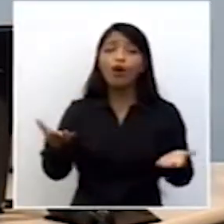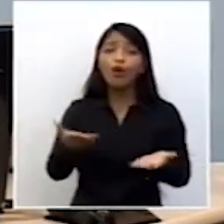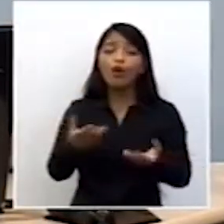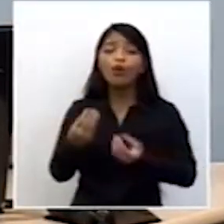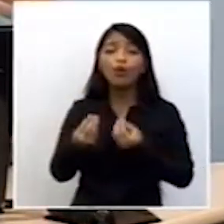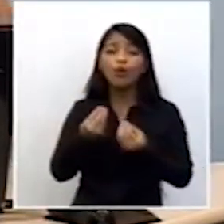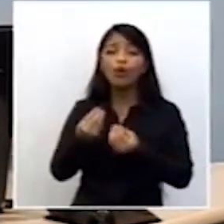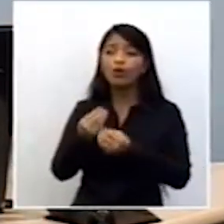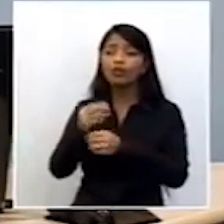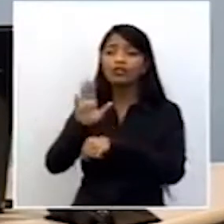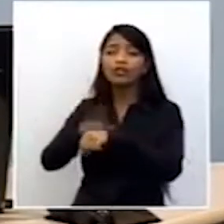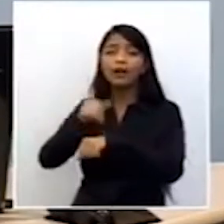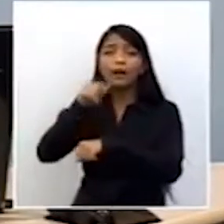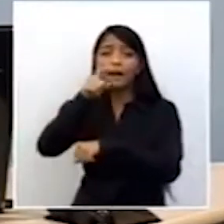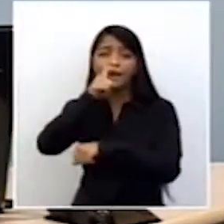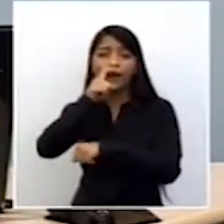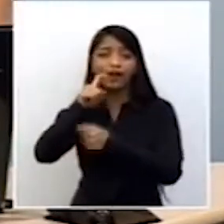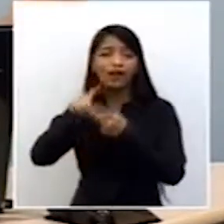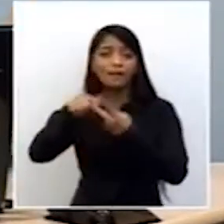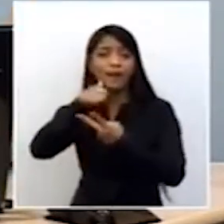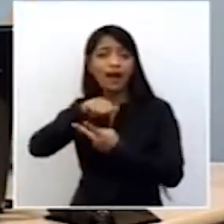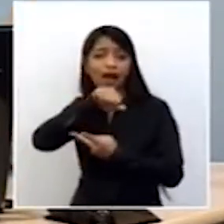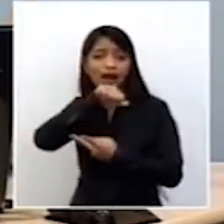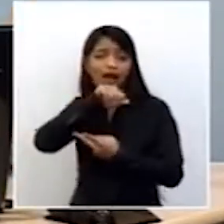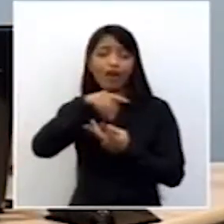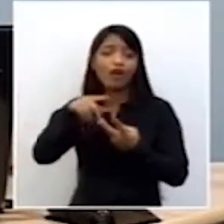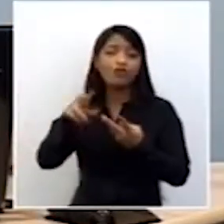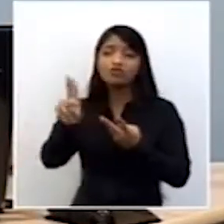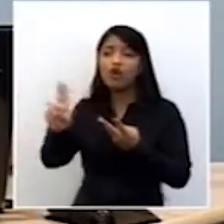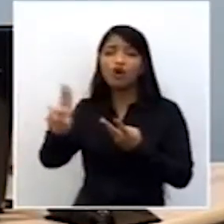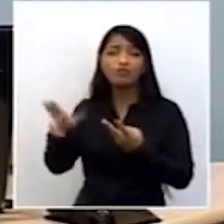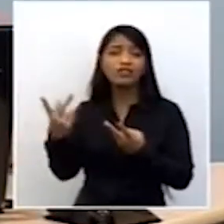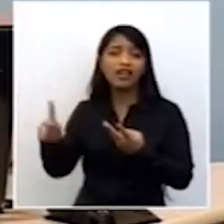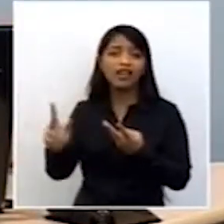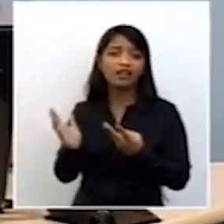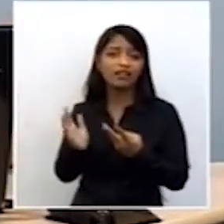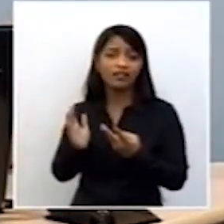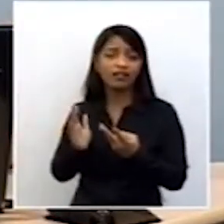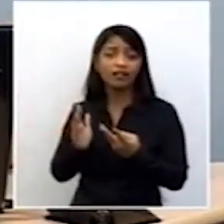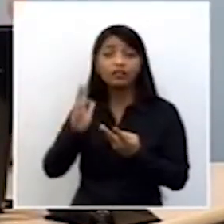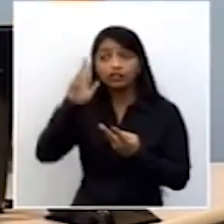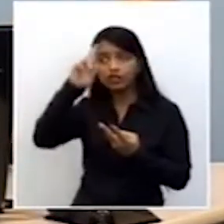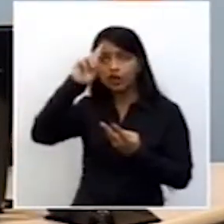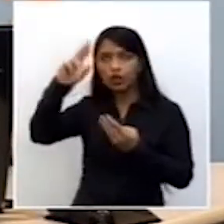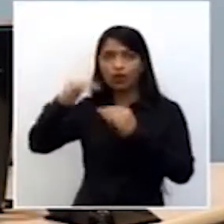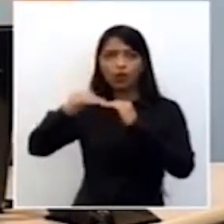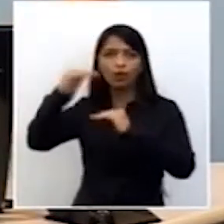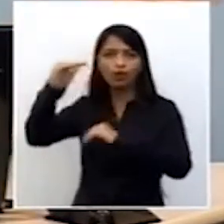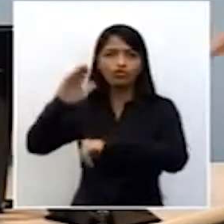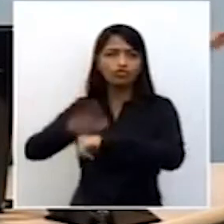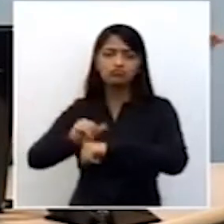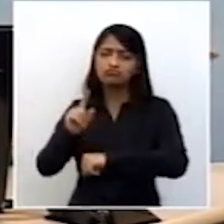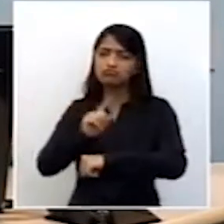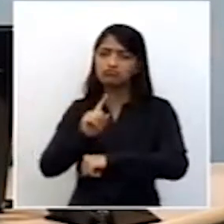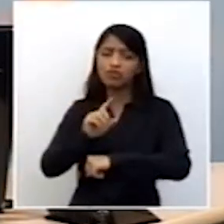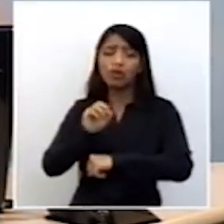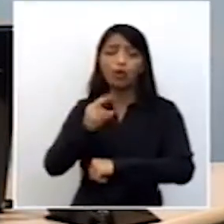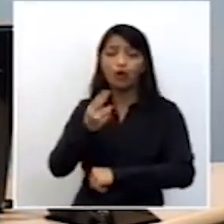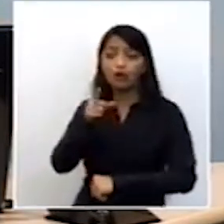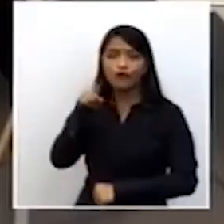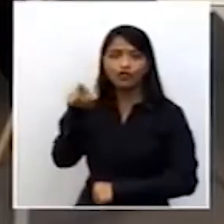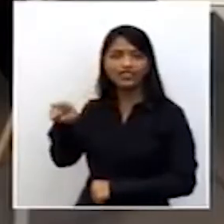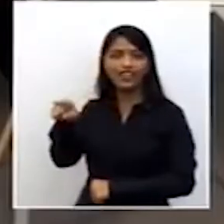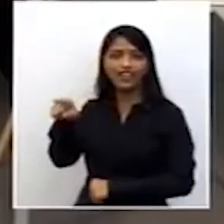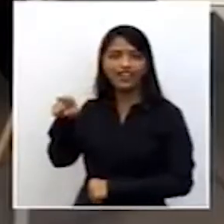pelo pai, mãe, ou simplesmente pelo nome, não se referem a eles como senhor e senhora, e sim a você. Sim, né? Eu